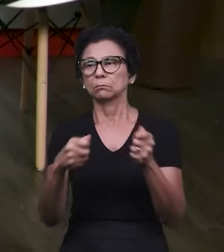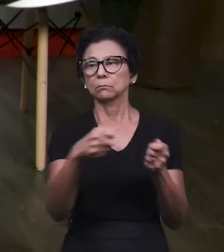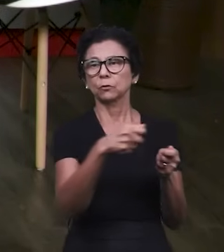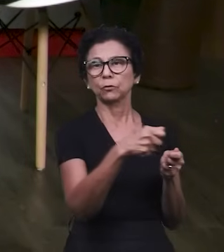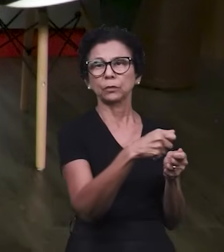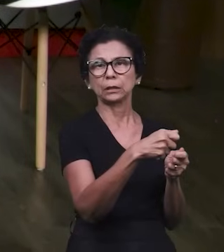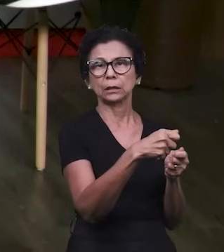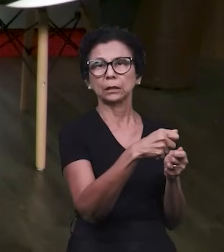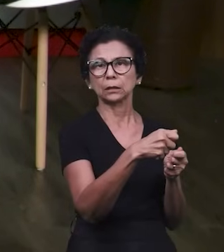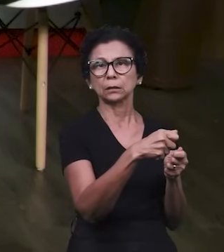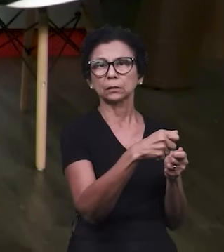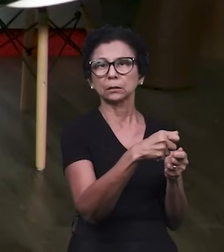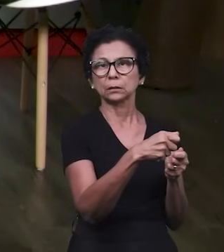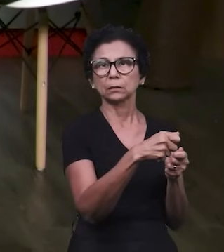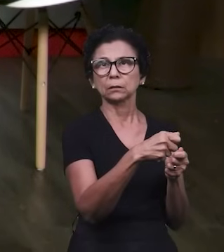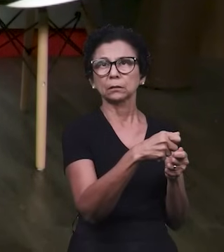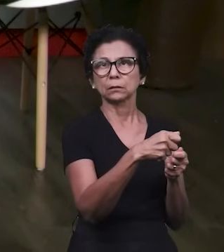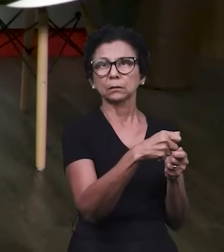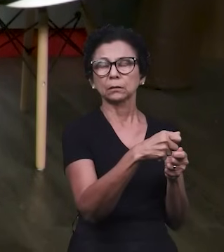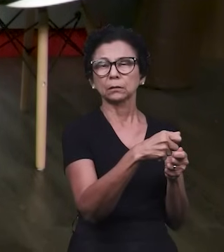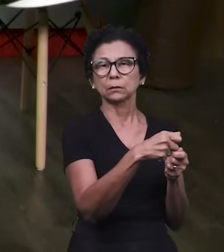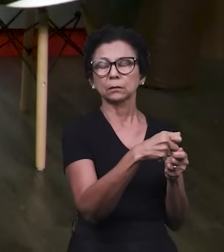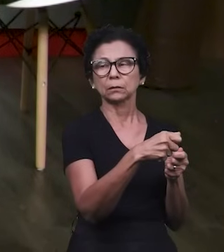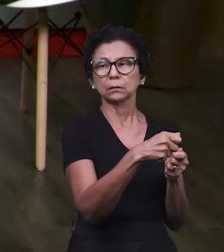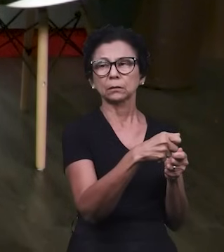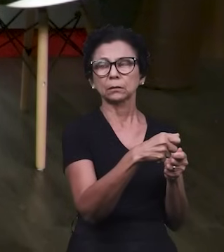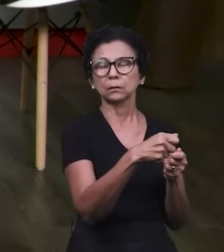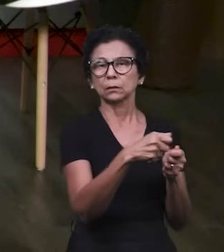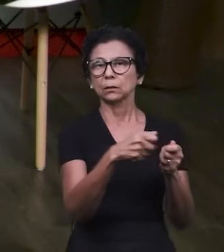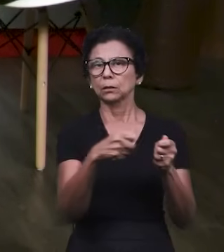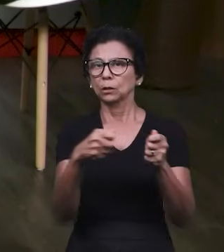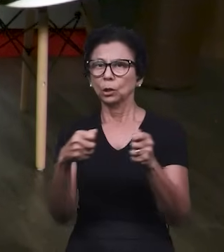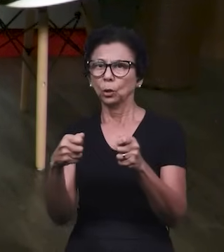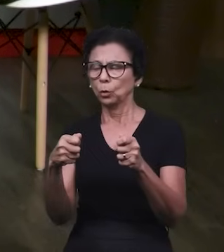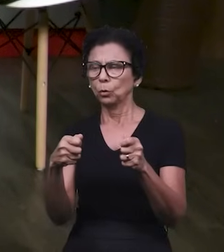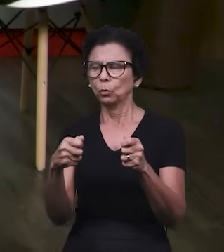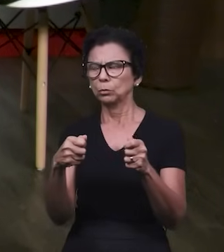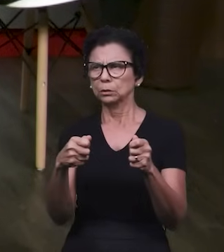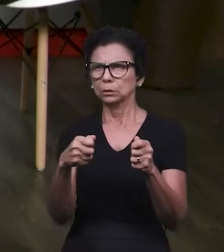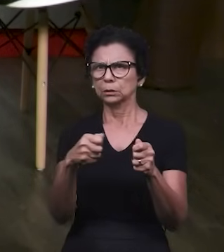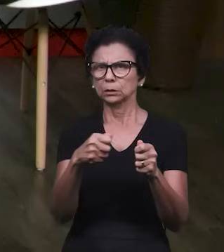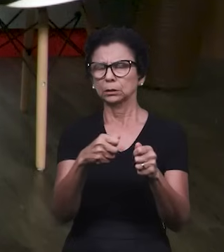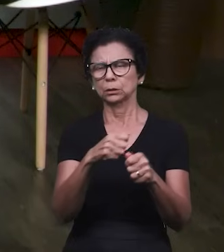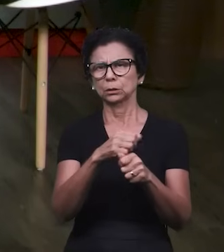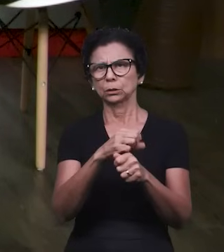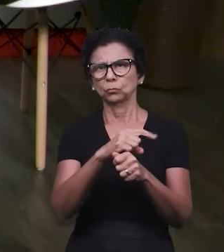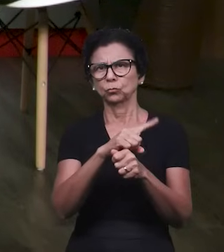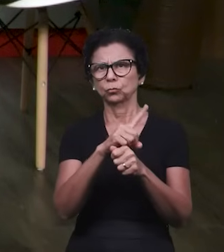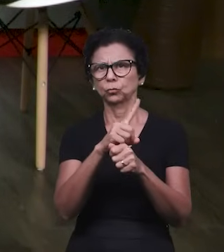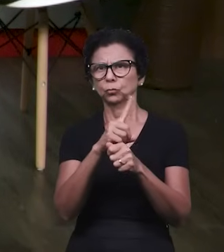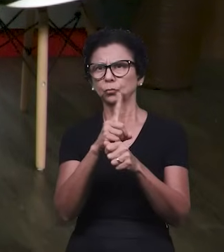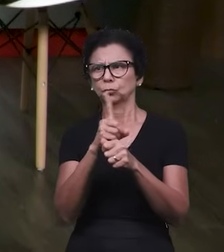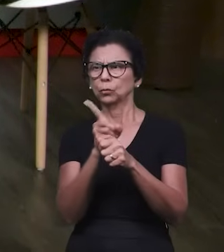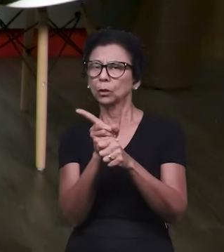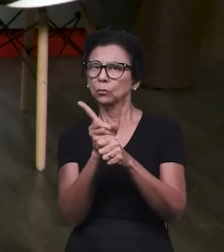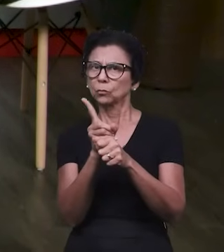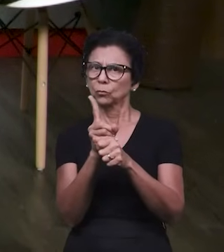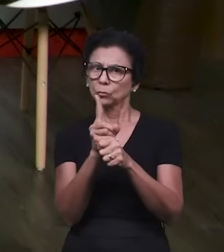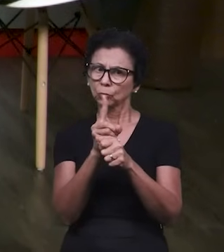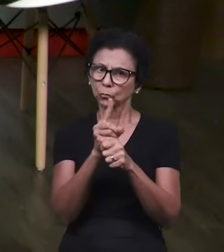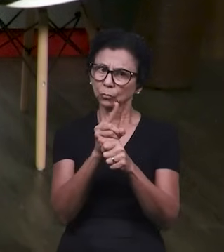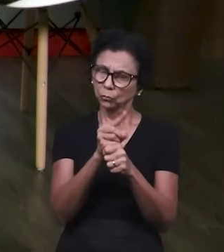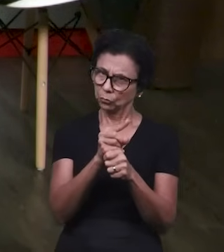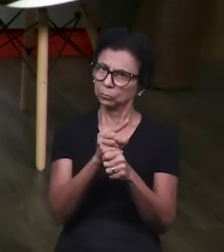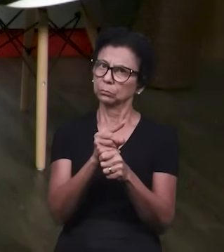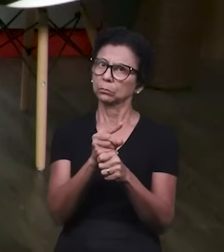não atender a esse aviso... Reduz a velocidade. Reduz a velocidade. Se você não atender o aviso, você vai estar sujeito a um juízo, né? A